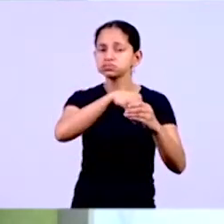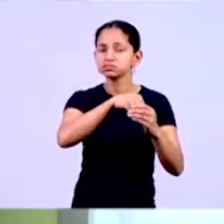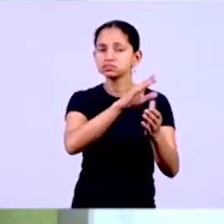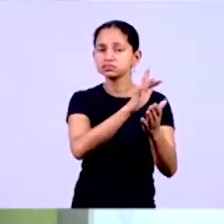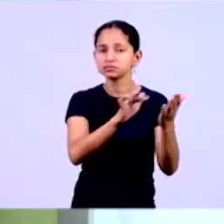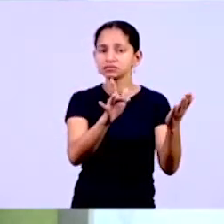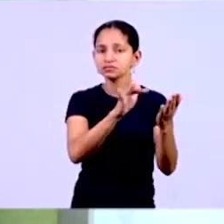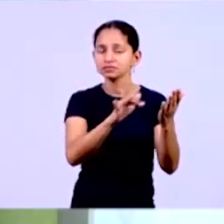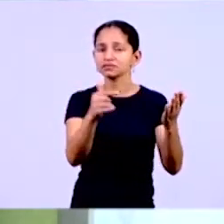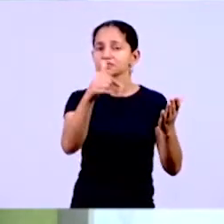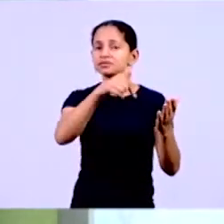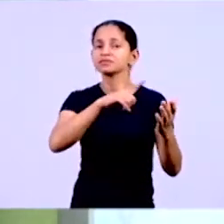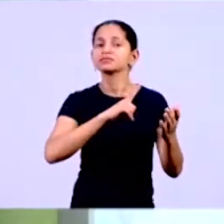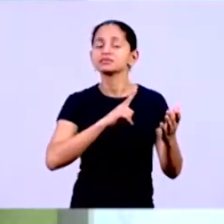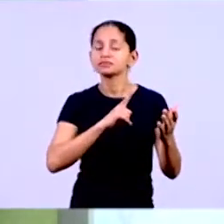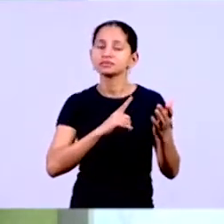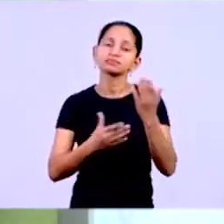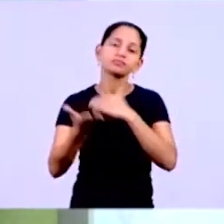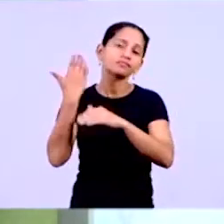aquela versão do sistema operacional lançada